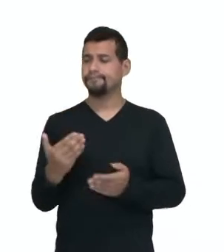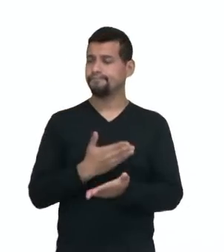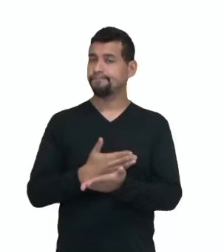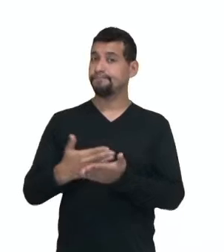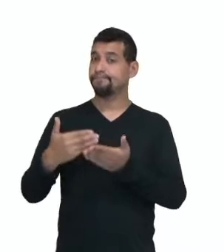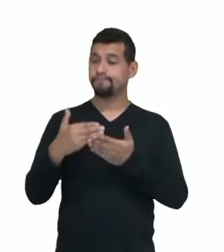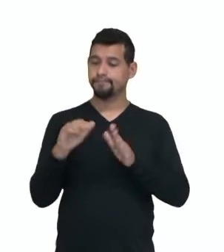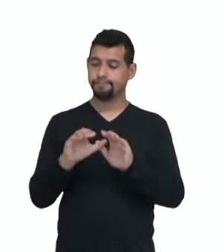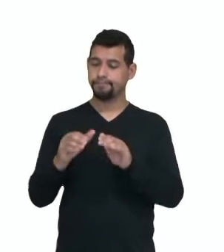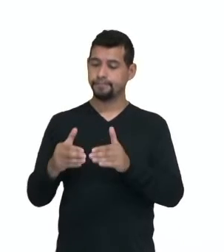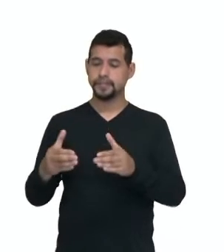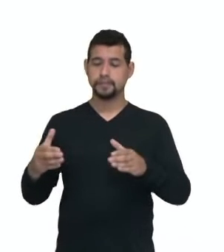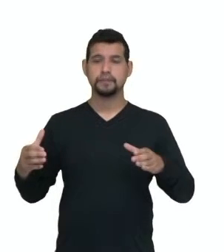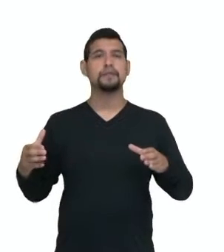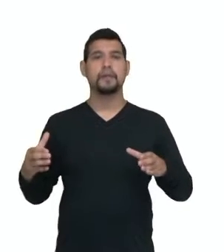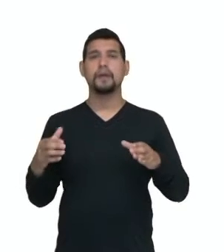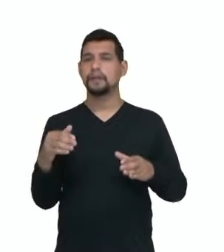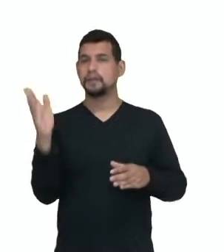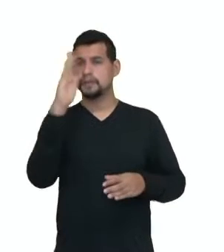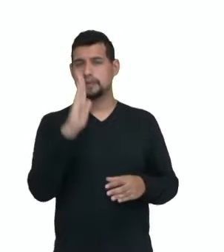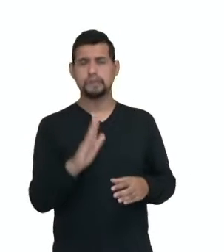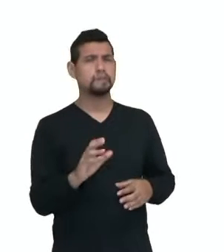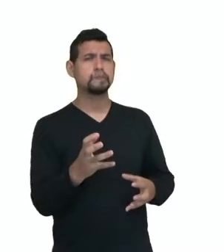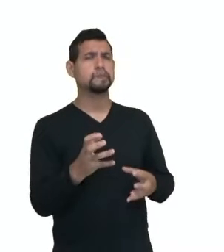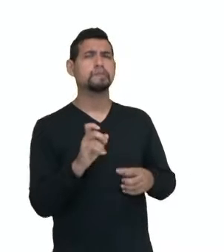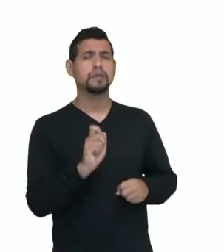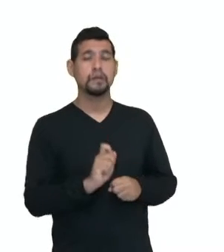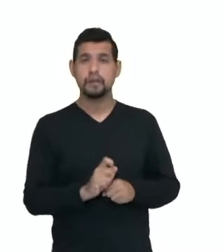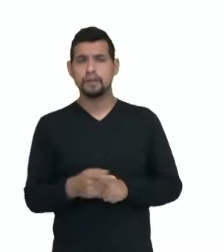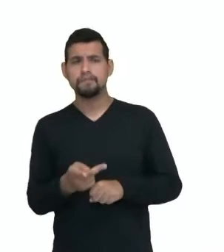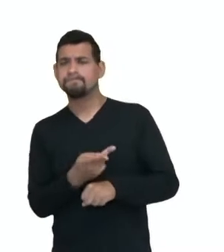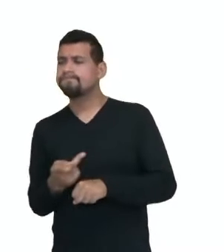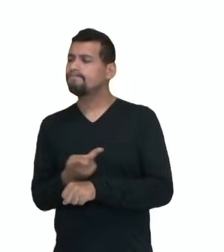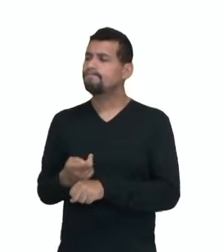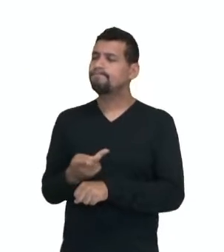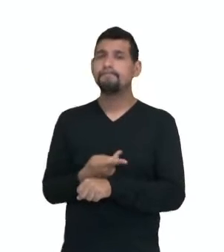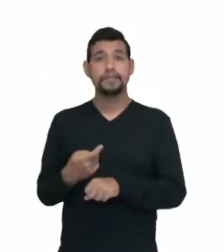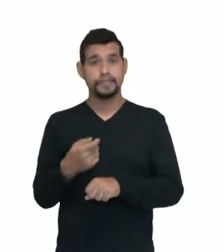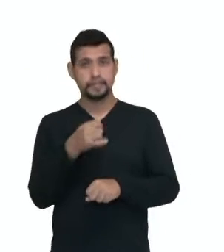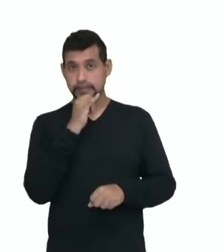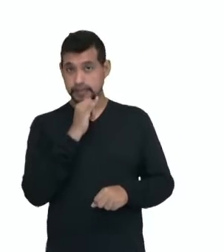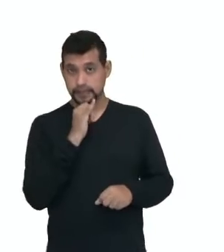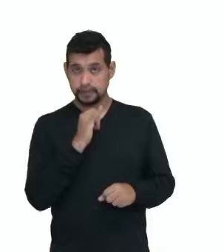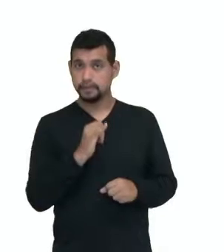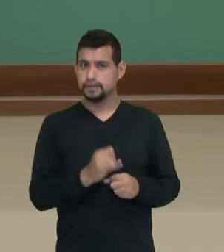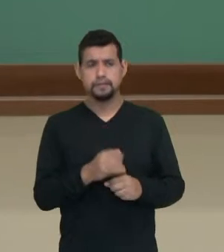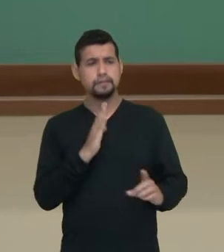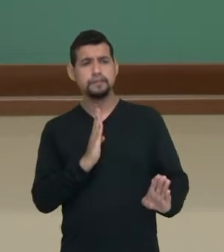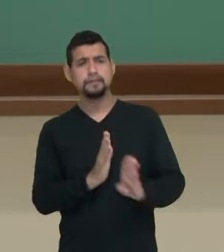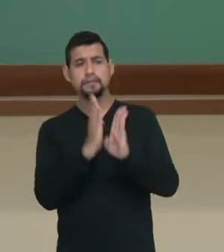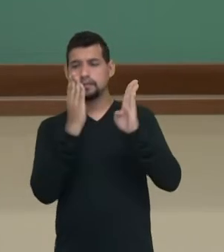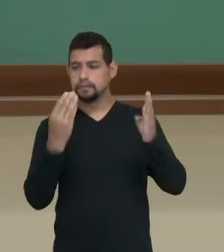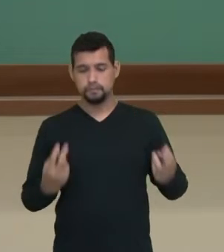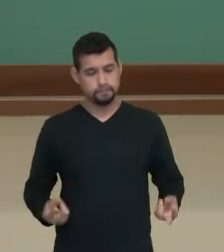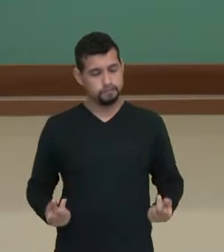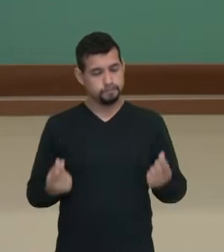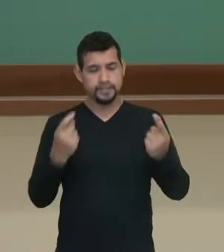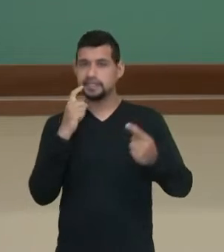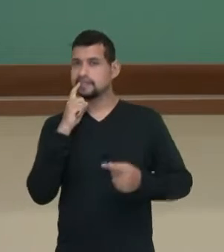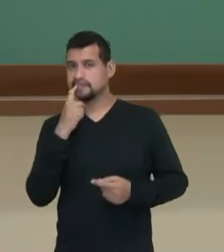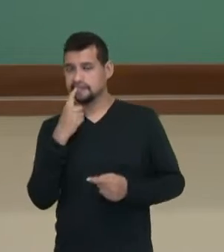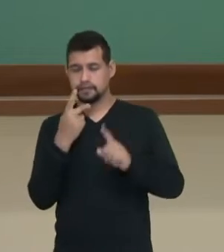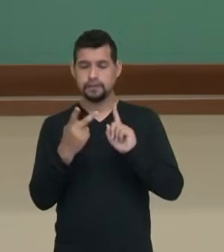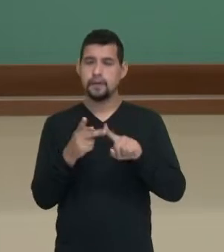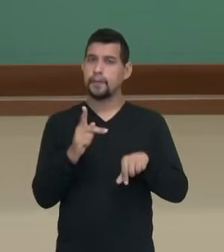da colônia, do território brasileiro? Eles procuravam justamente descobrir novas riquezas, como ouro,